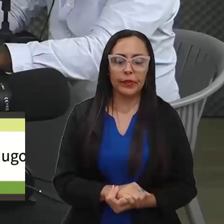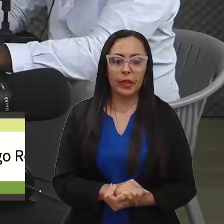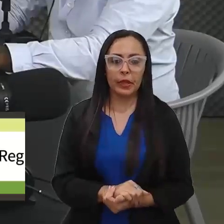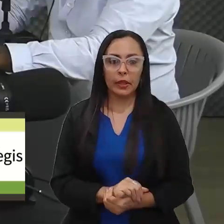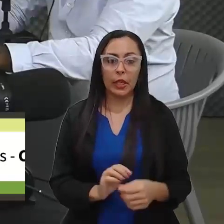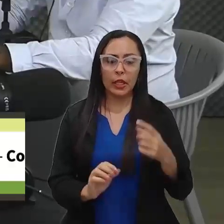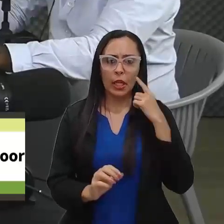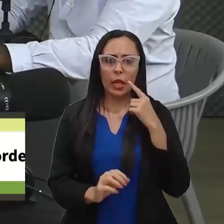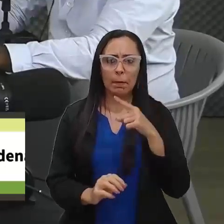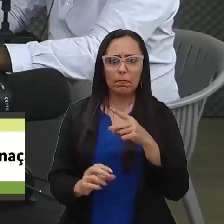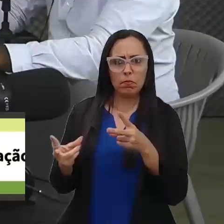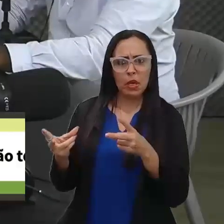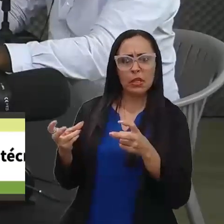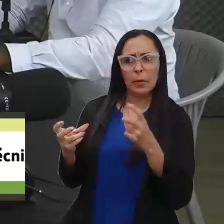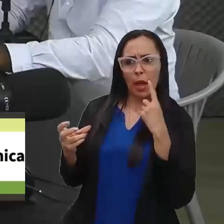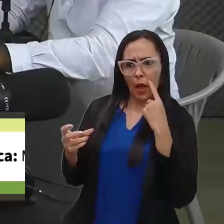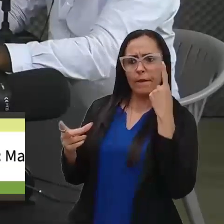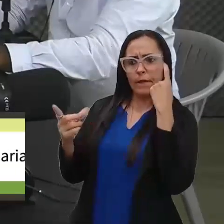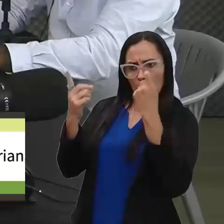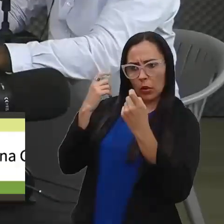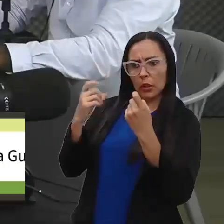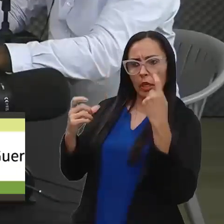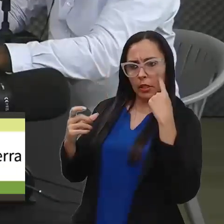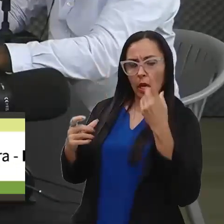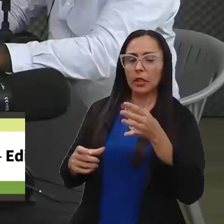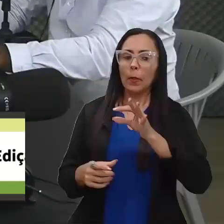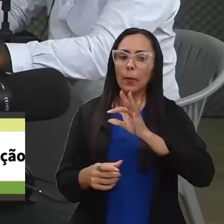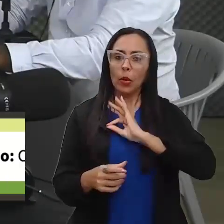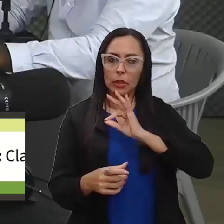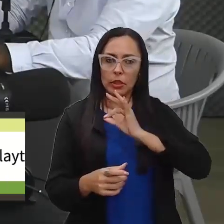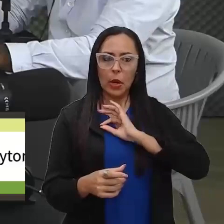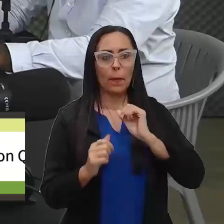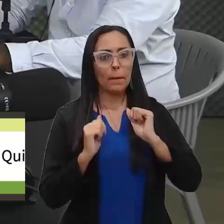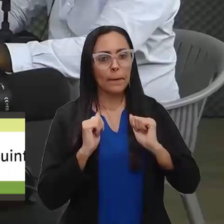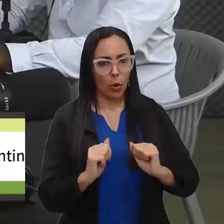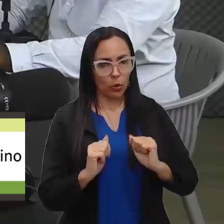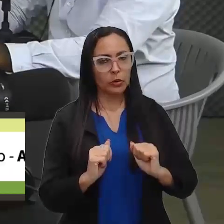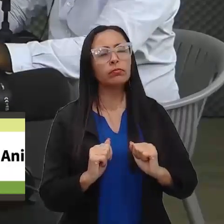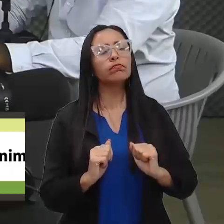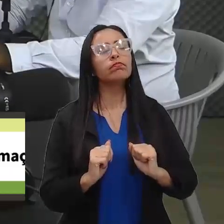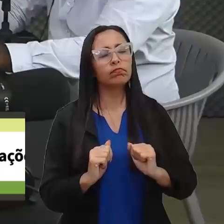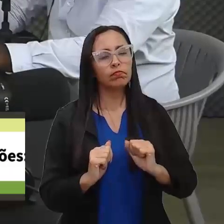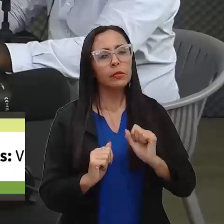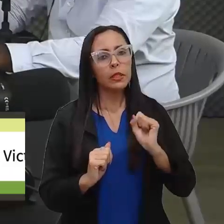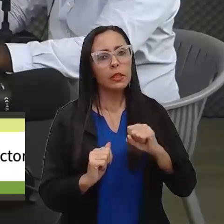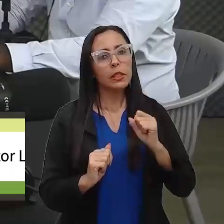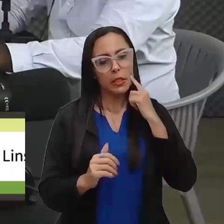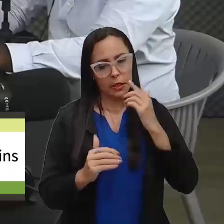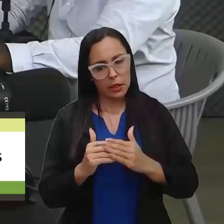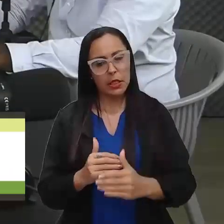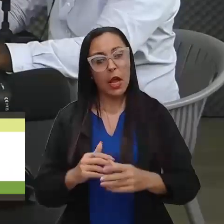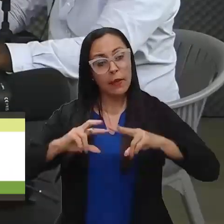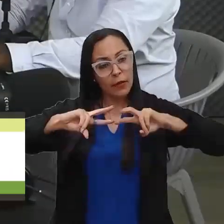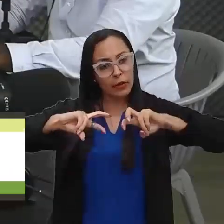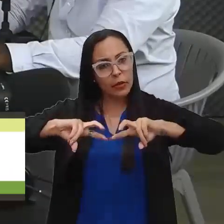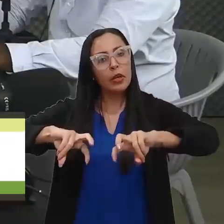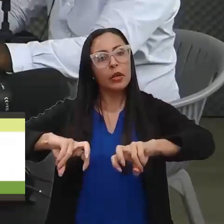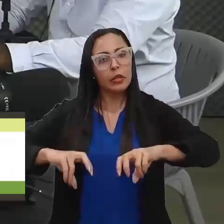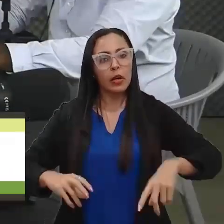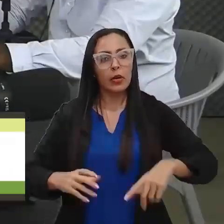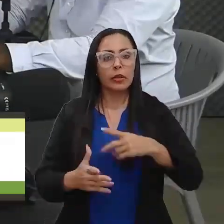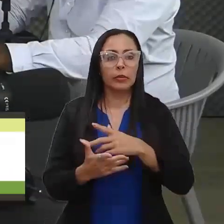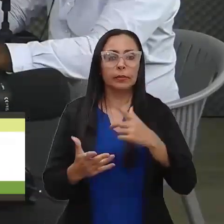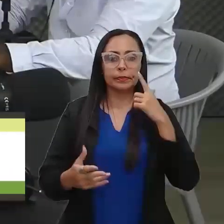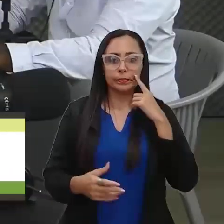indícios de que aquela violência está ocorrendo. A autoridade policial pode e deve iniciar a investigação. Então, só para